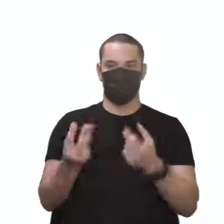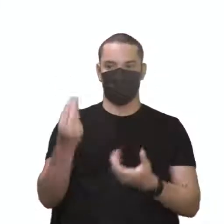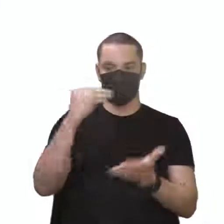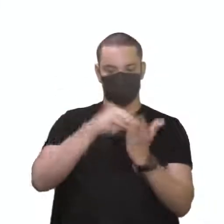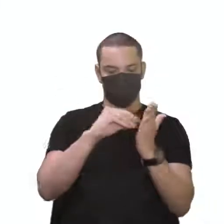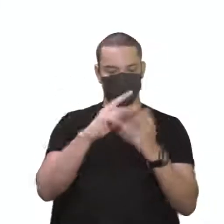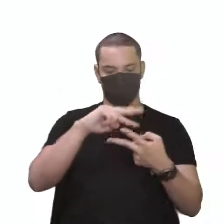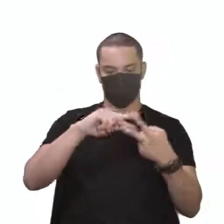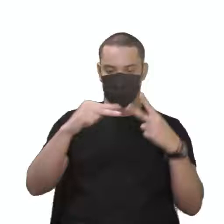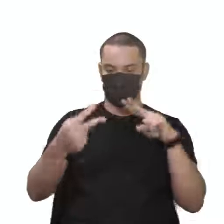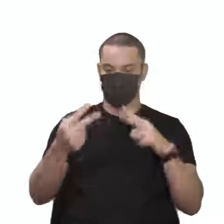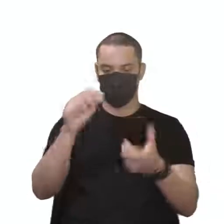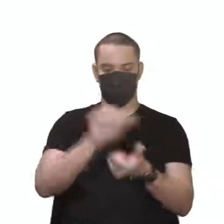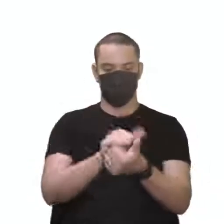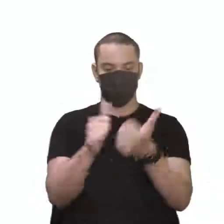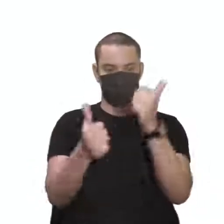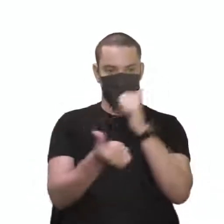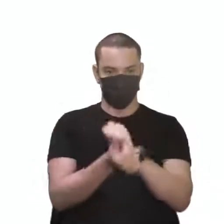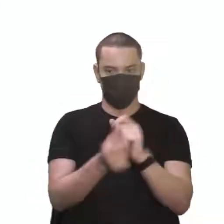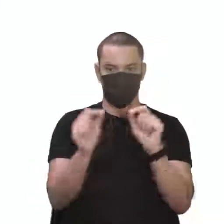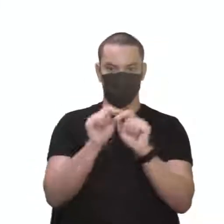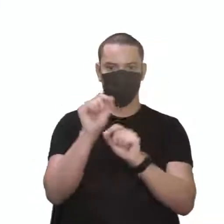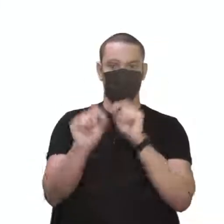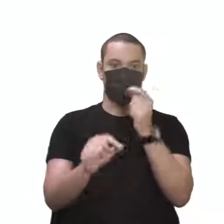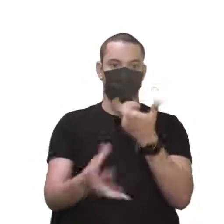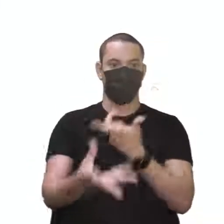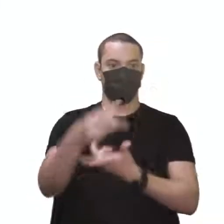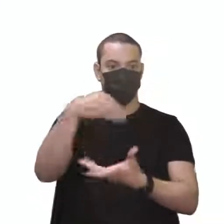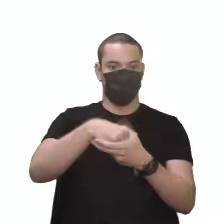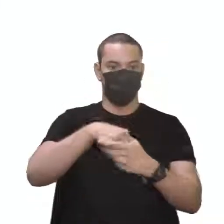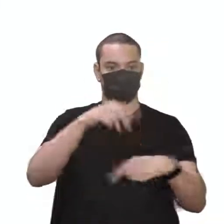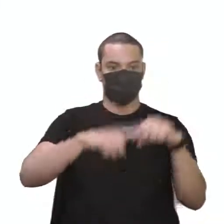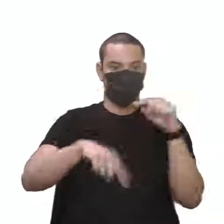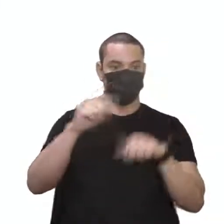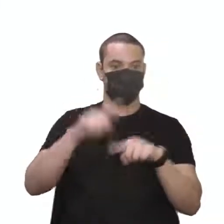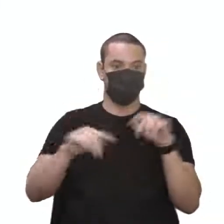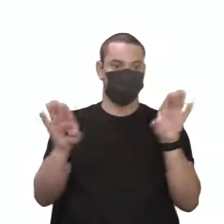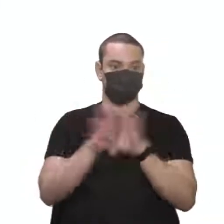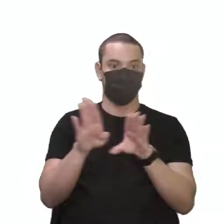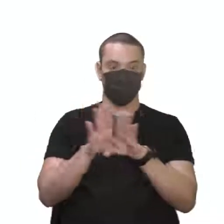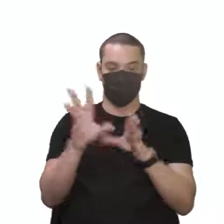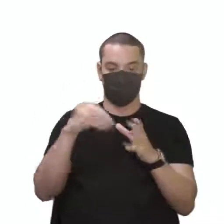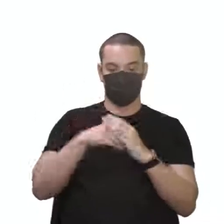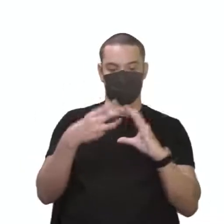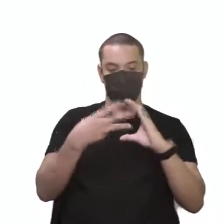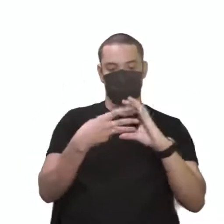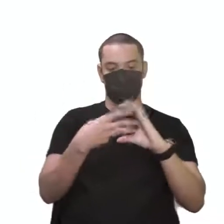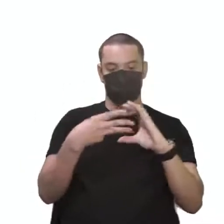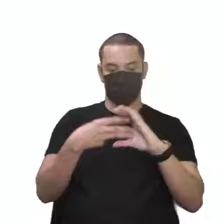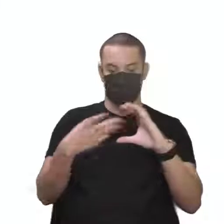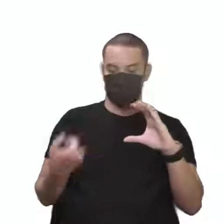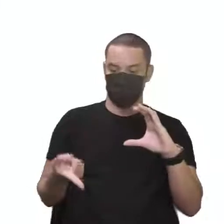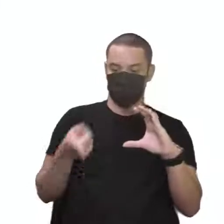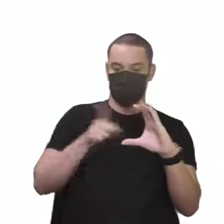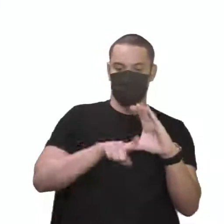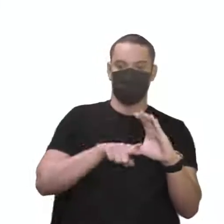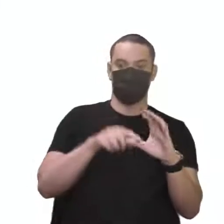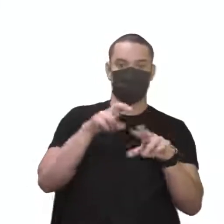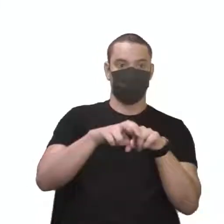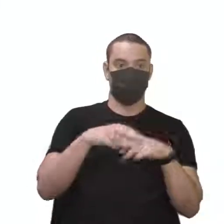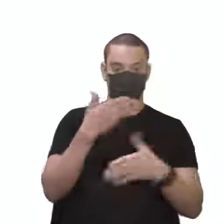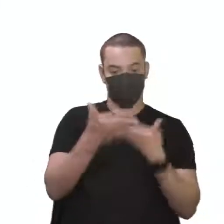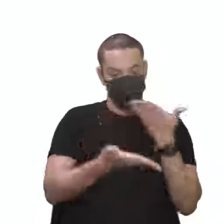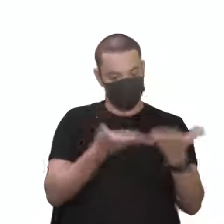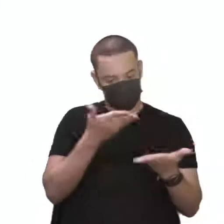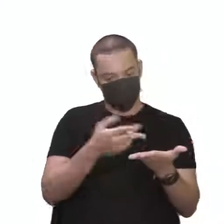DNA viral agora incorporado, vai passar a incorporar o seu material aqui também, ó, para essa célula hospedeira. E aí, em